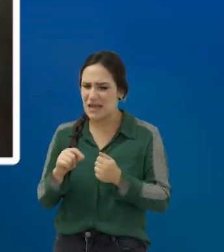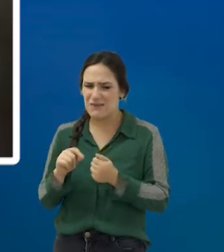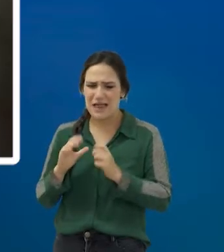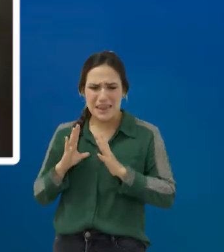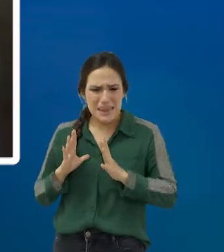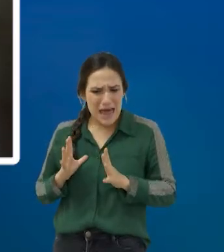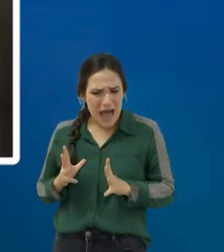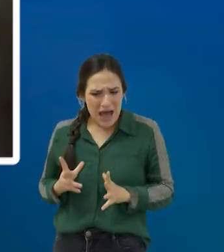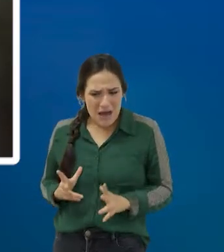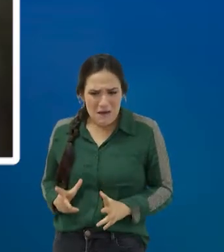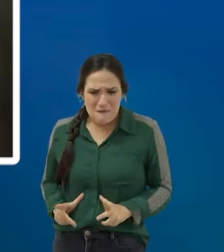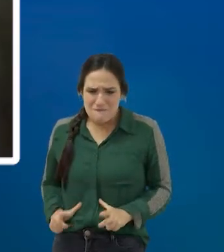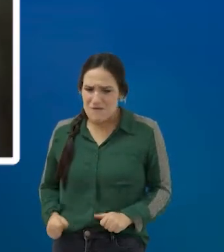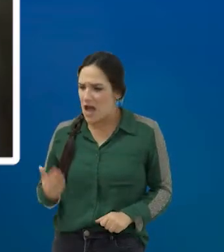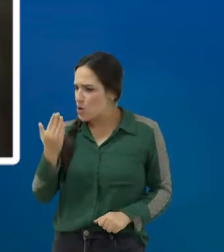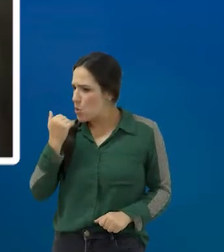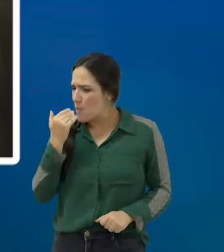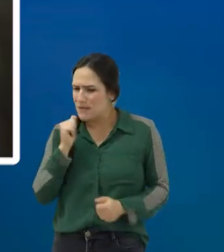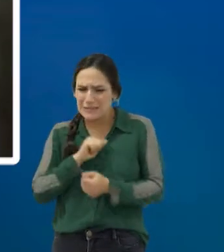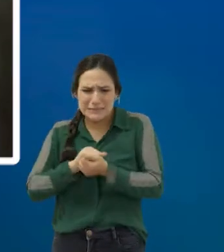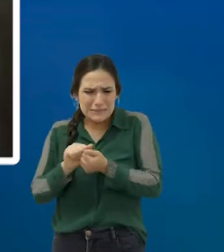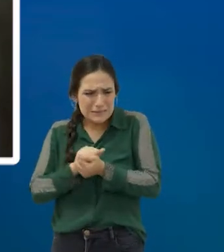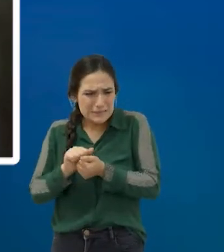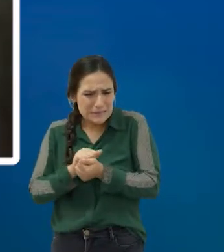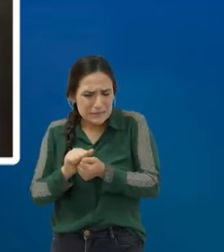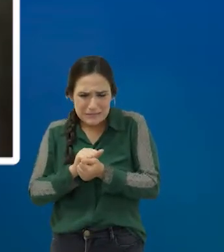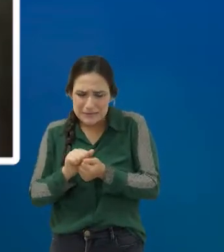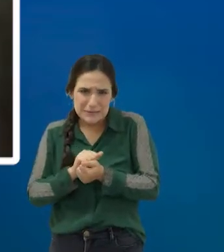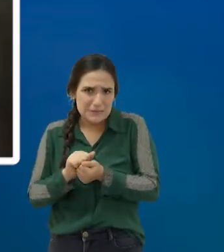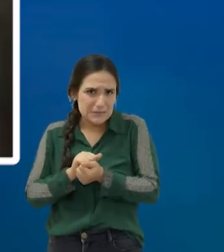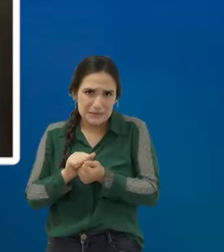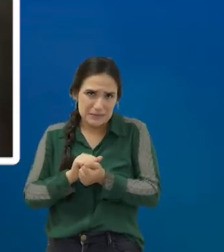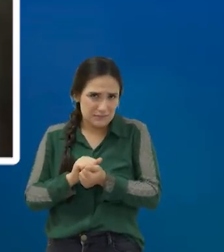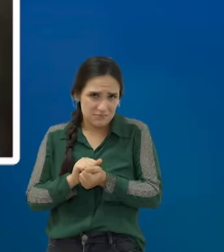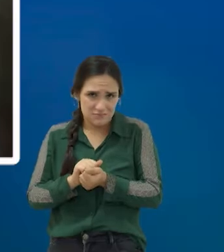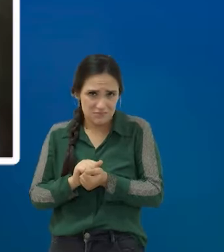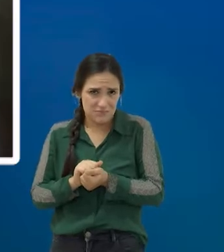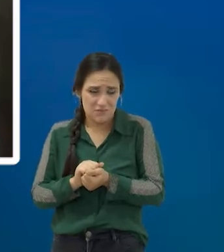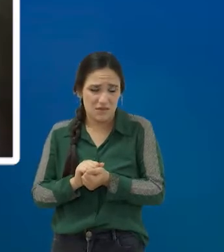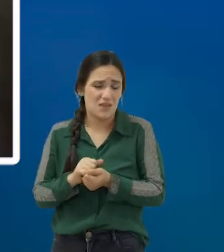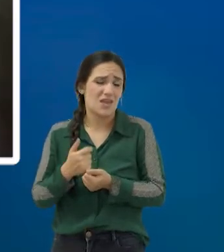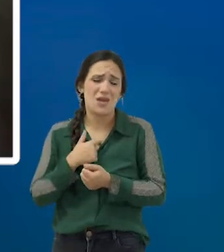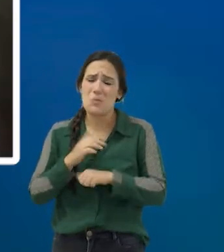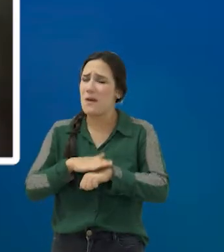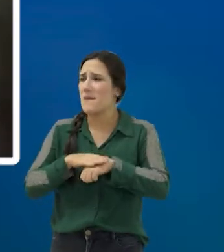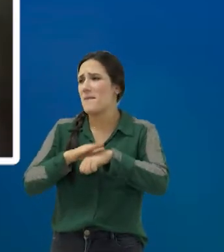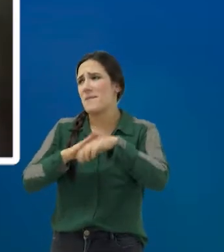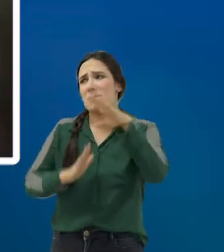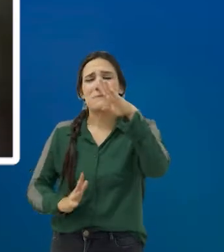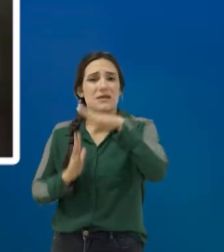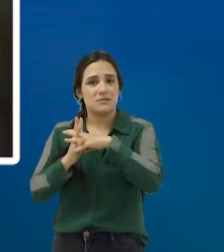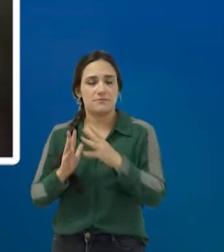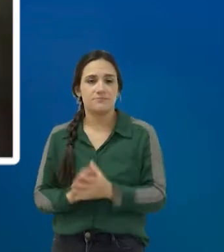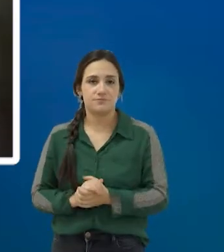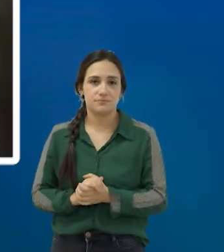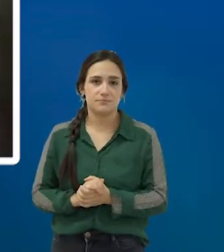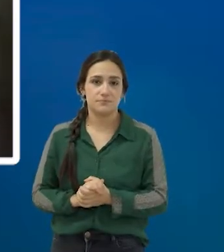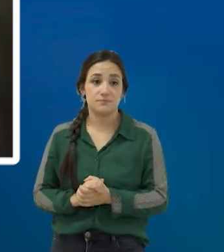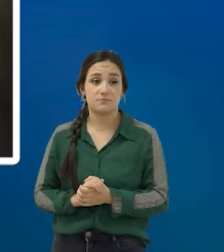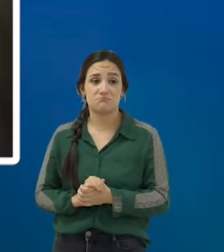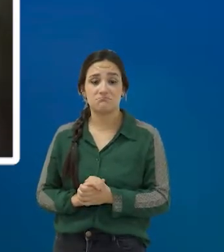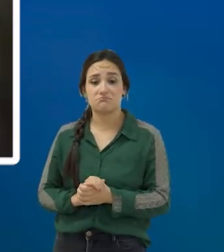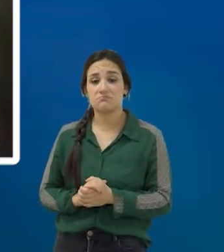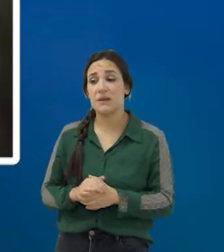dos alimentos, mais que o de uma pessoa normal que eu digo que não foi submetida ao transplante. Agora, para quem